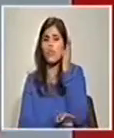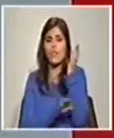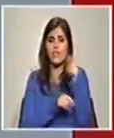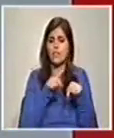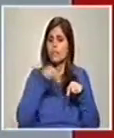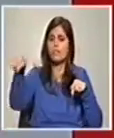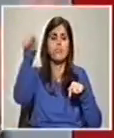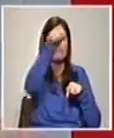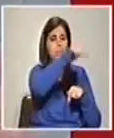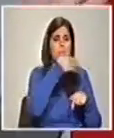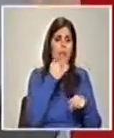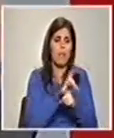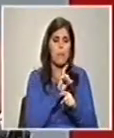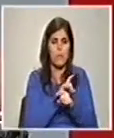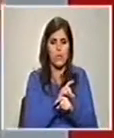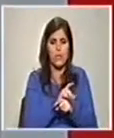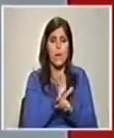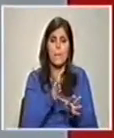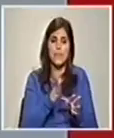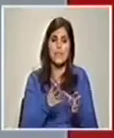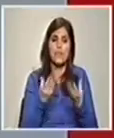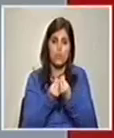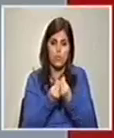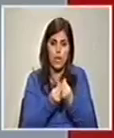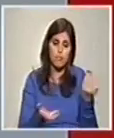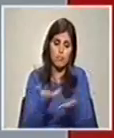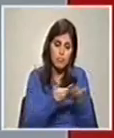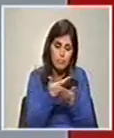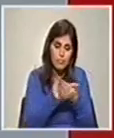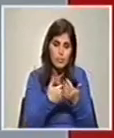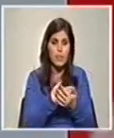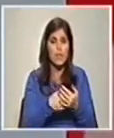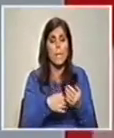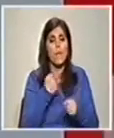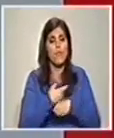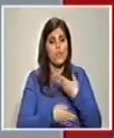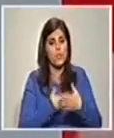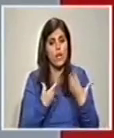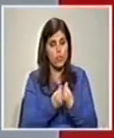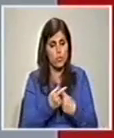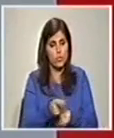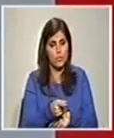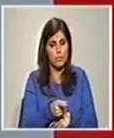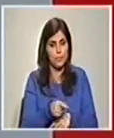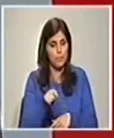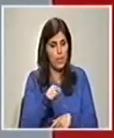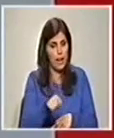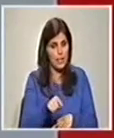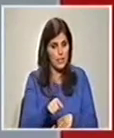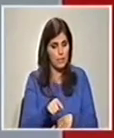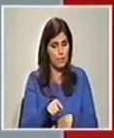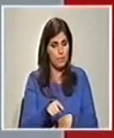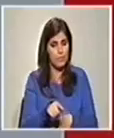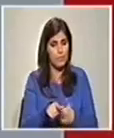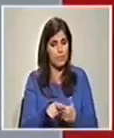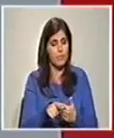contíguas a pedir a mesma coisa, e a gente diz, amigos, juntem-se, vamos lá conversar todos Sim. juntos, vamos lá pôr-nos a funcionar juntos. Esta métrica que nos cabe